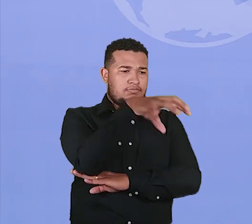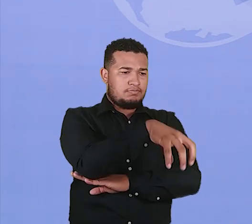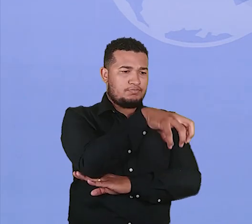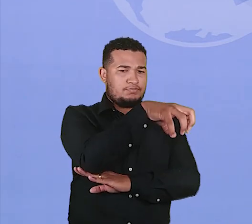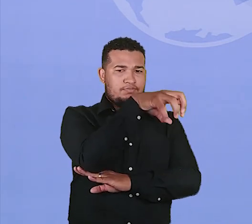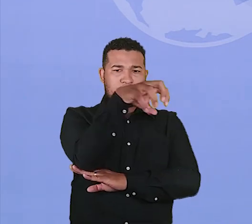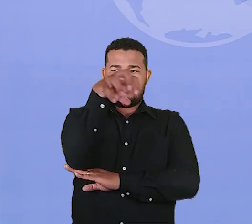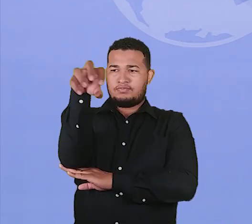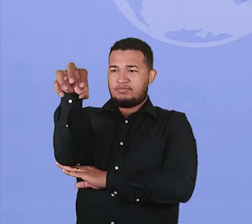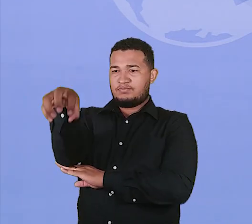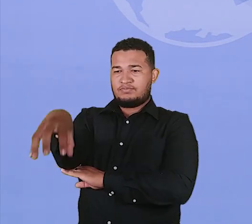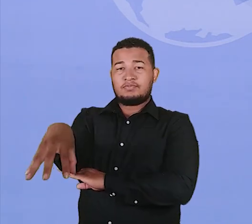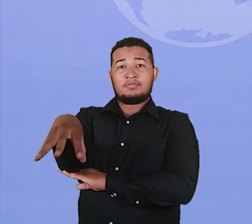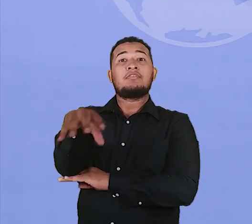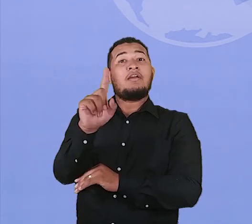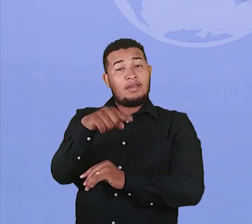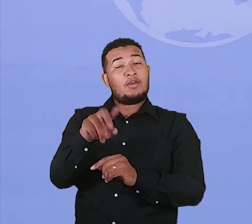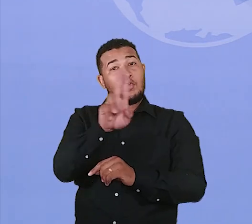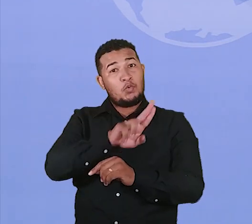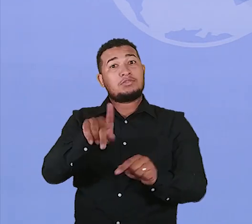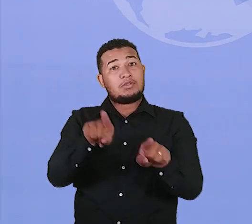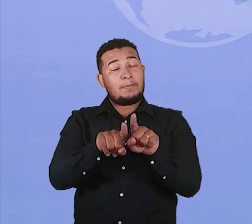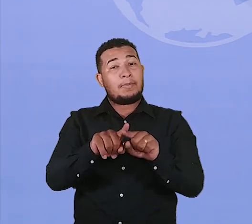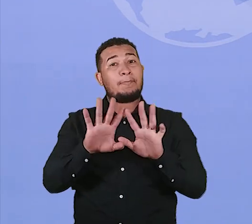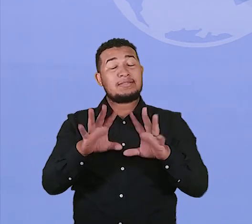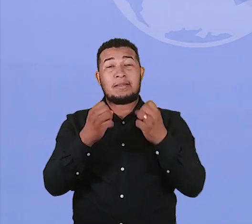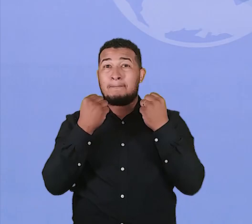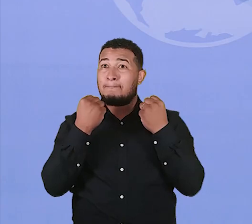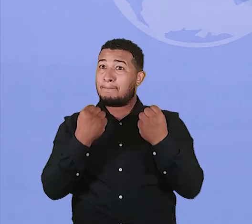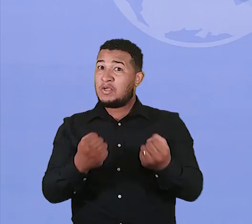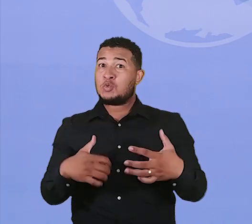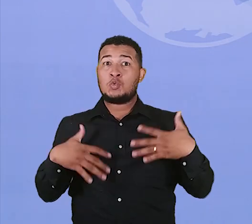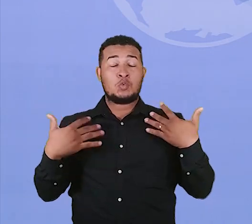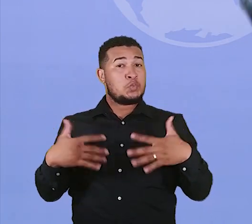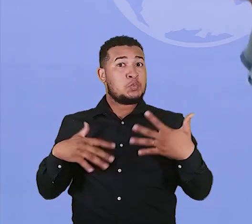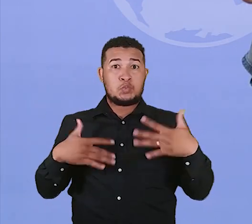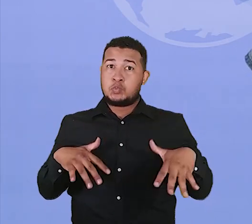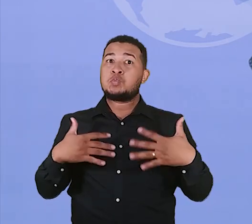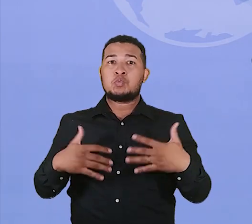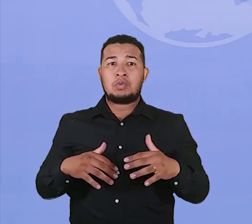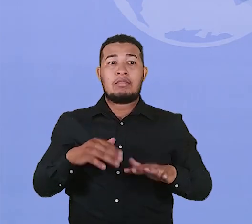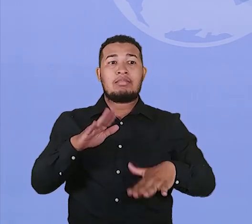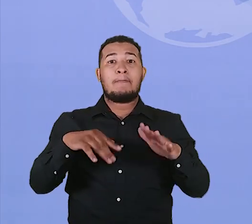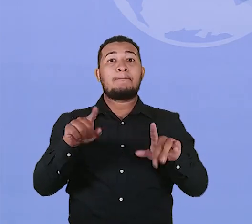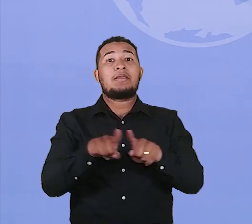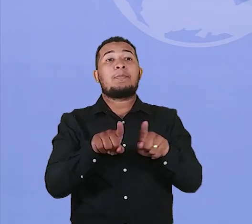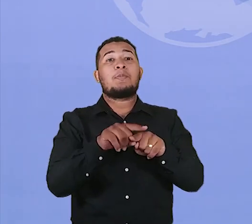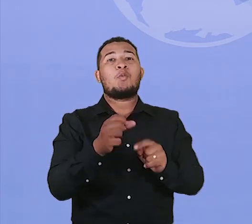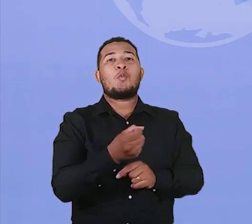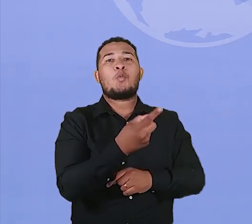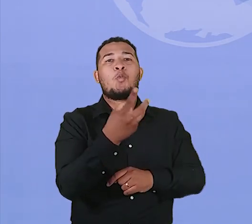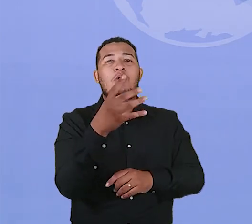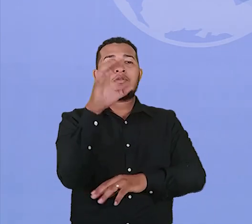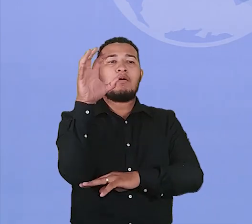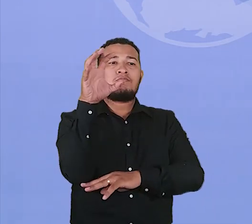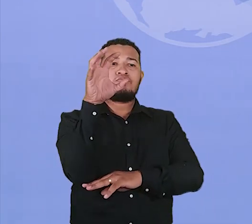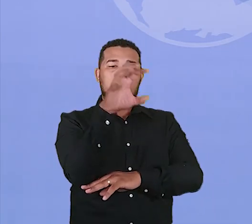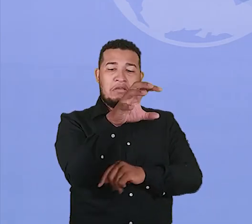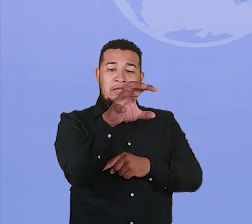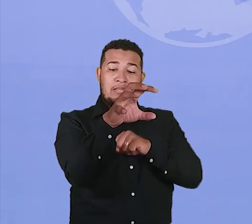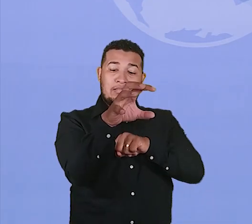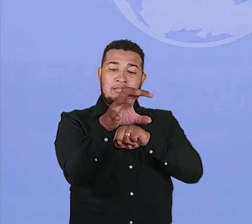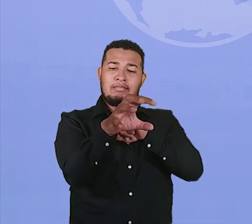utiliza roldanas para levantar pesos a enorme então ali dependendo também da quantidade de roldanas